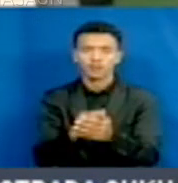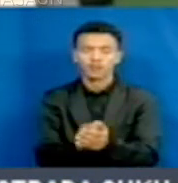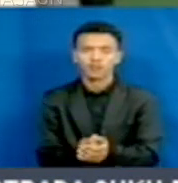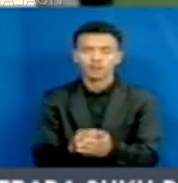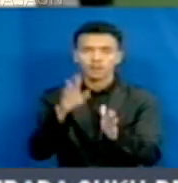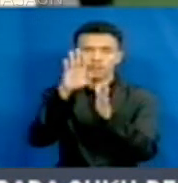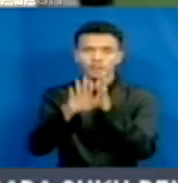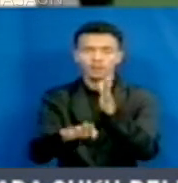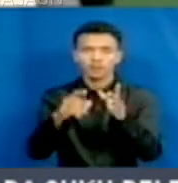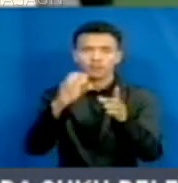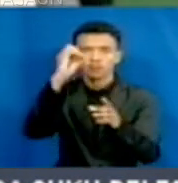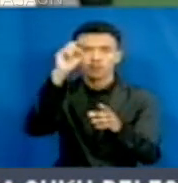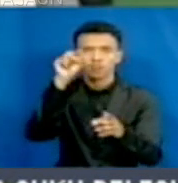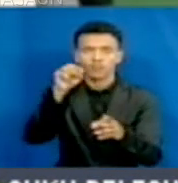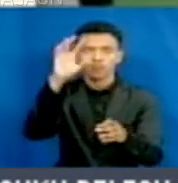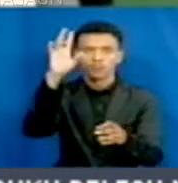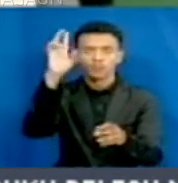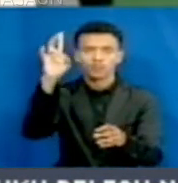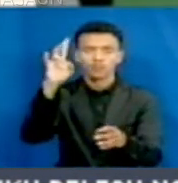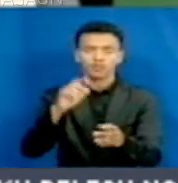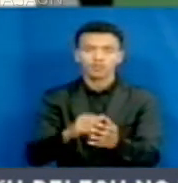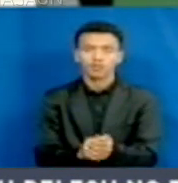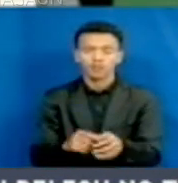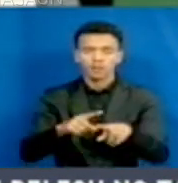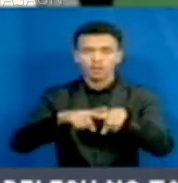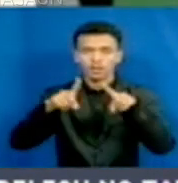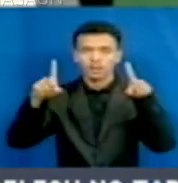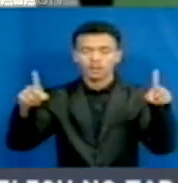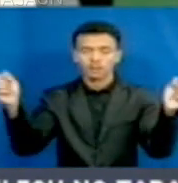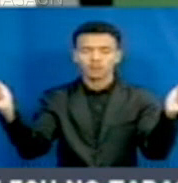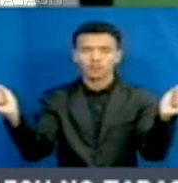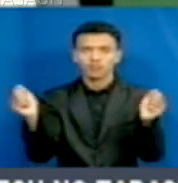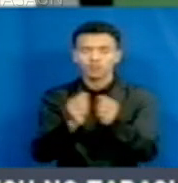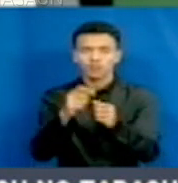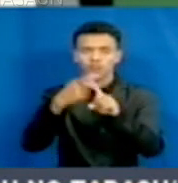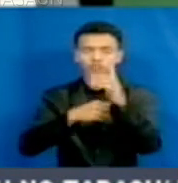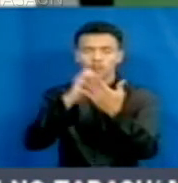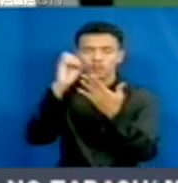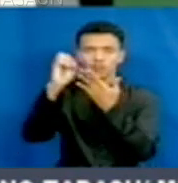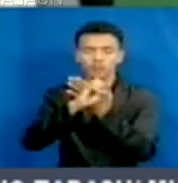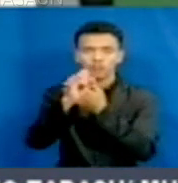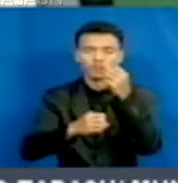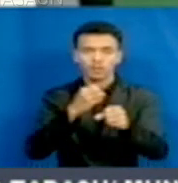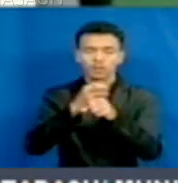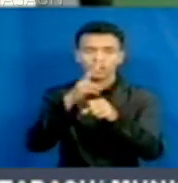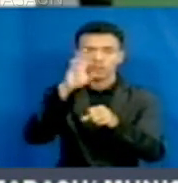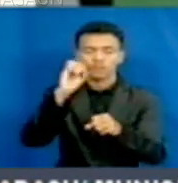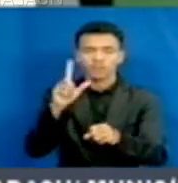menos 0.1%. Compara ao fulano outubro 2022,